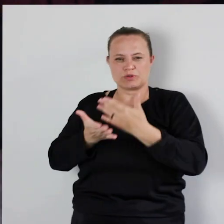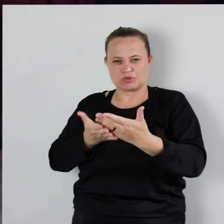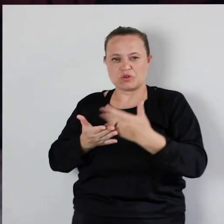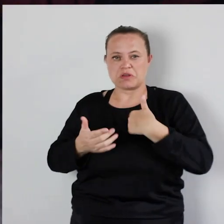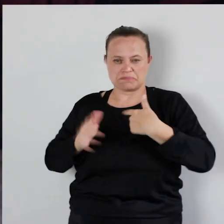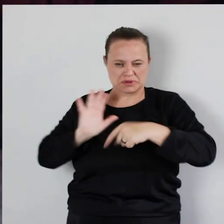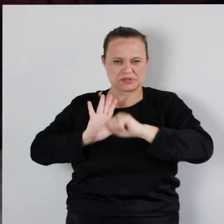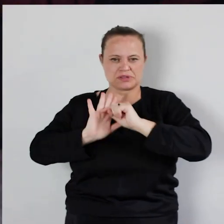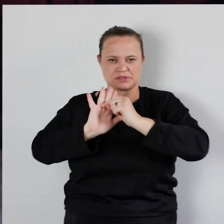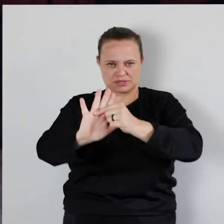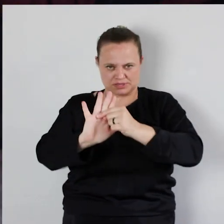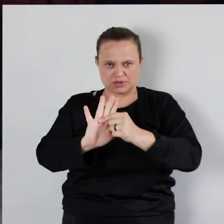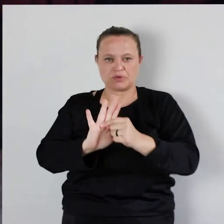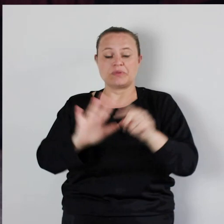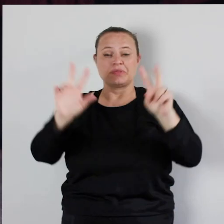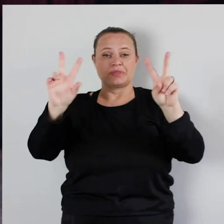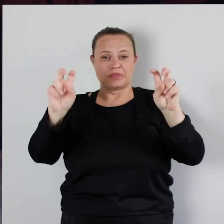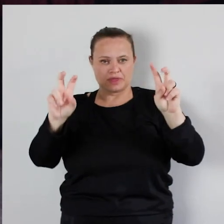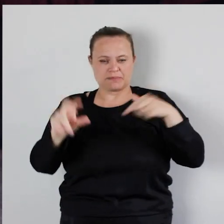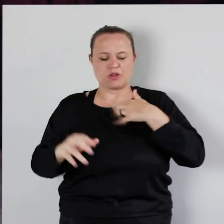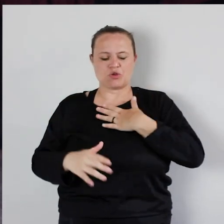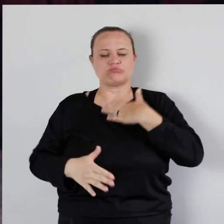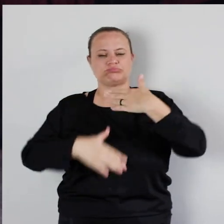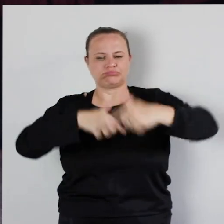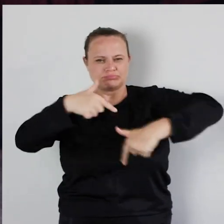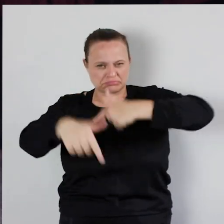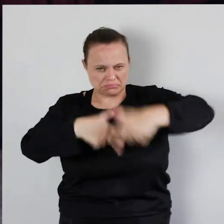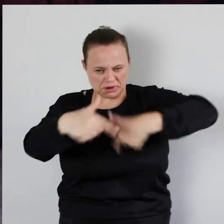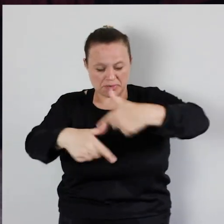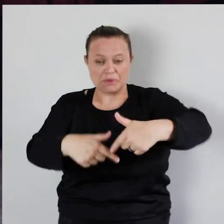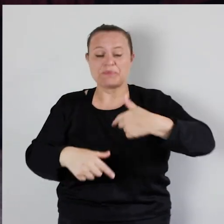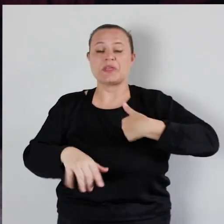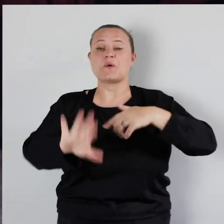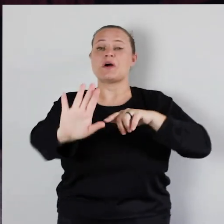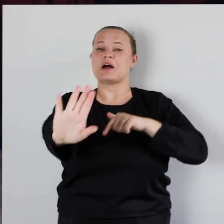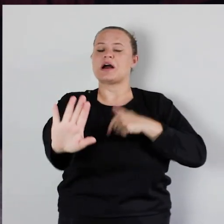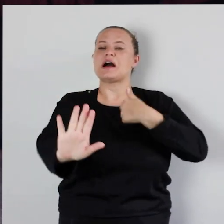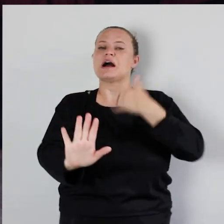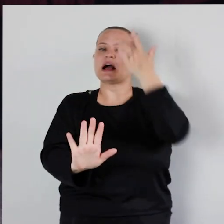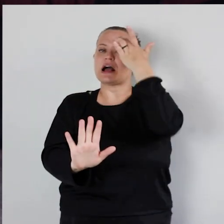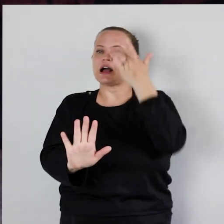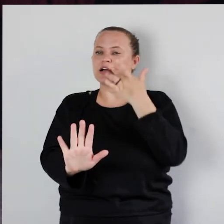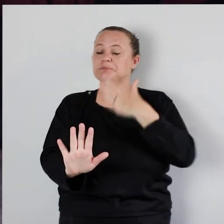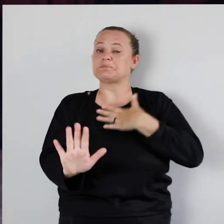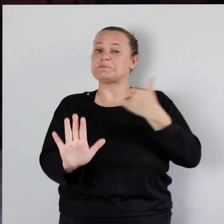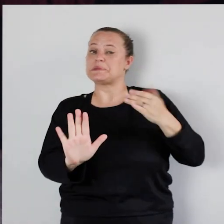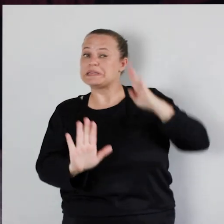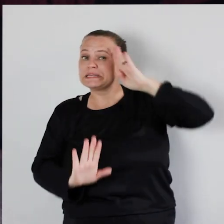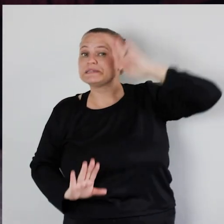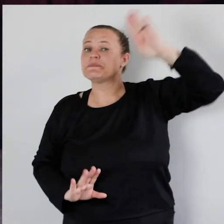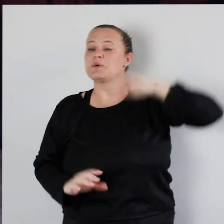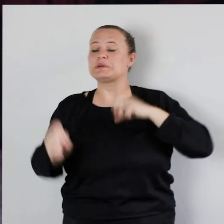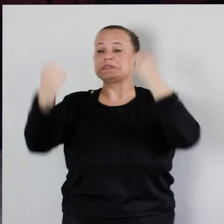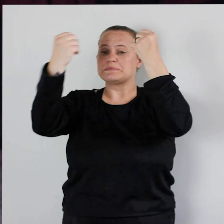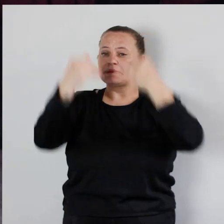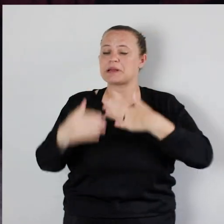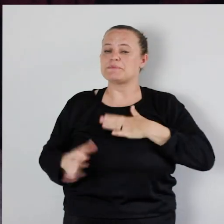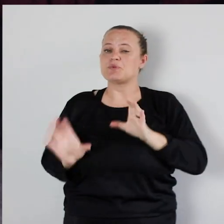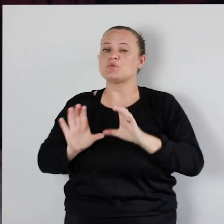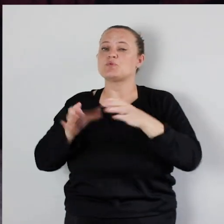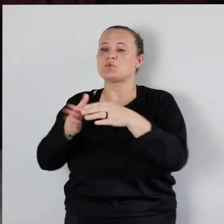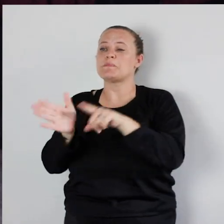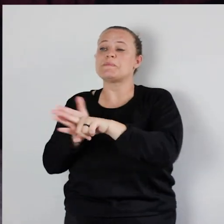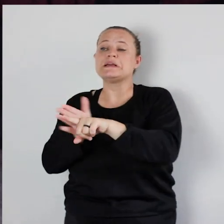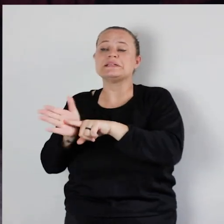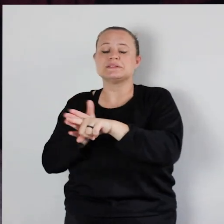tu iniciasse a tua fala e a minha apresentação a respeito das minhas realizações, né, eu acho que é fundamental